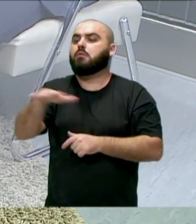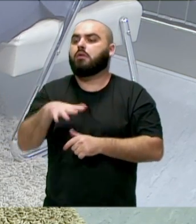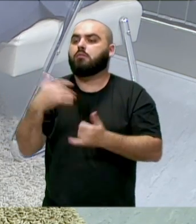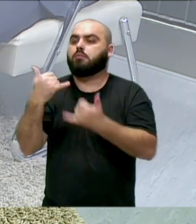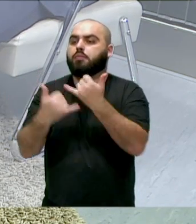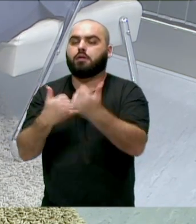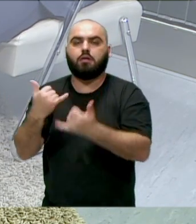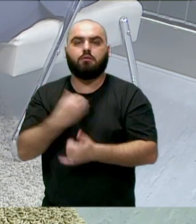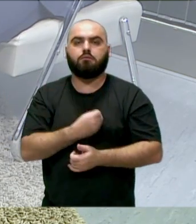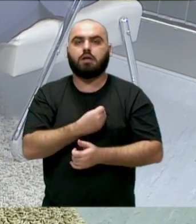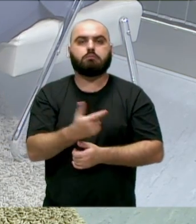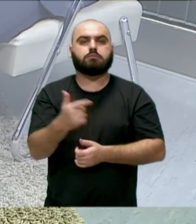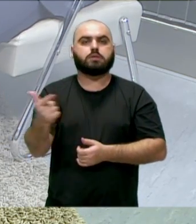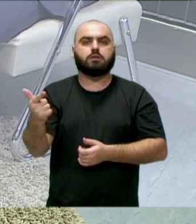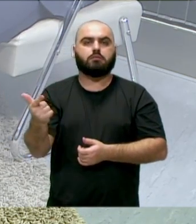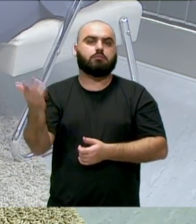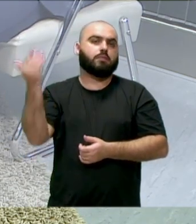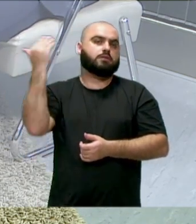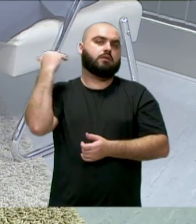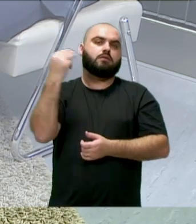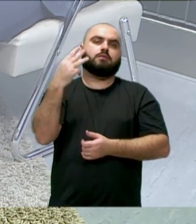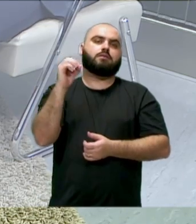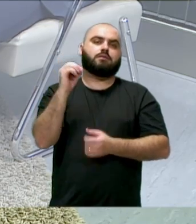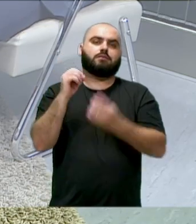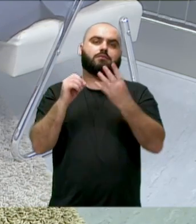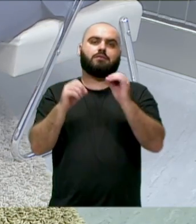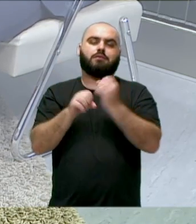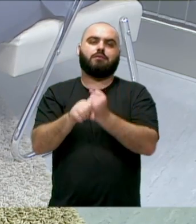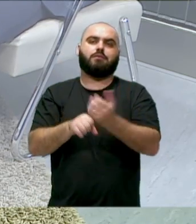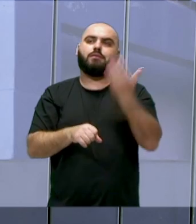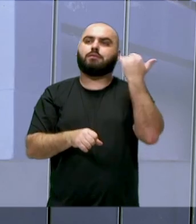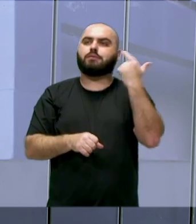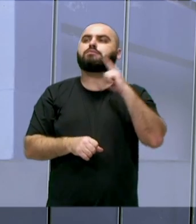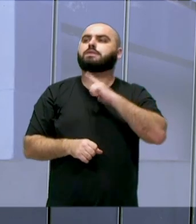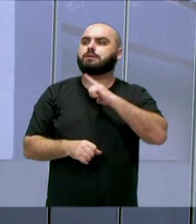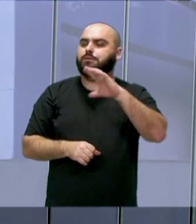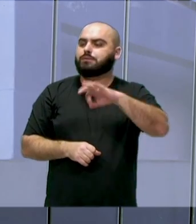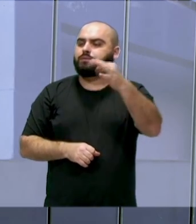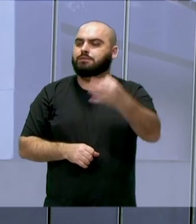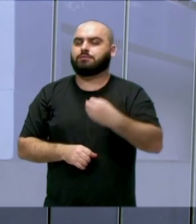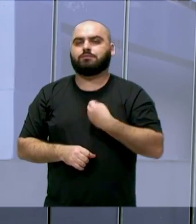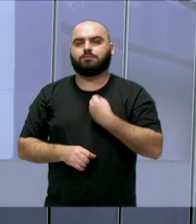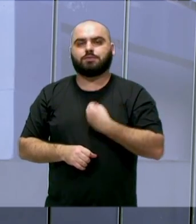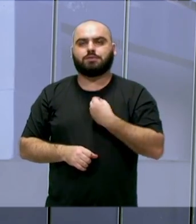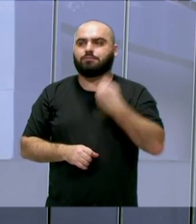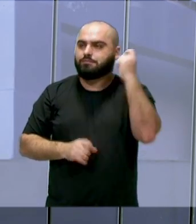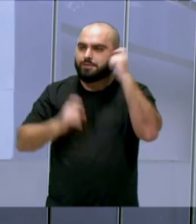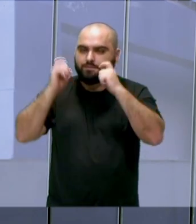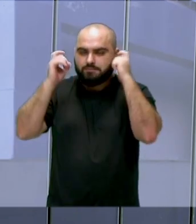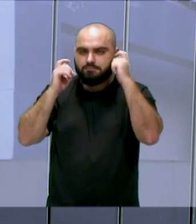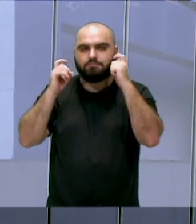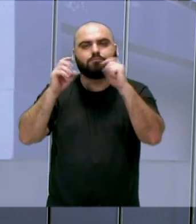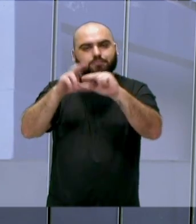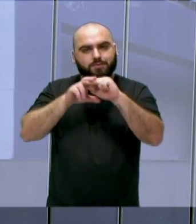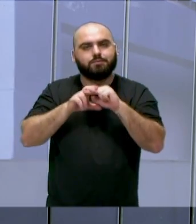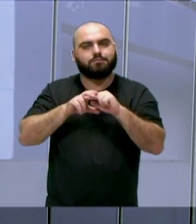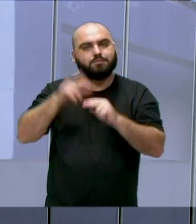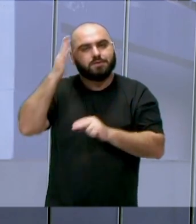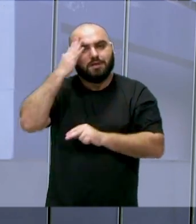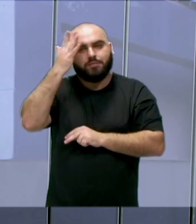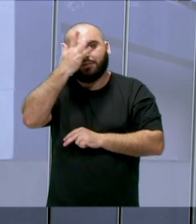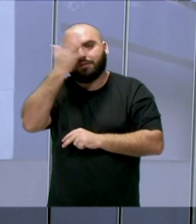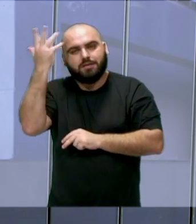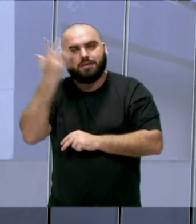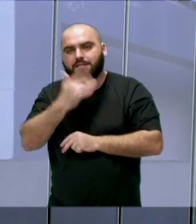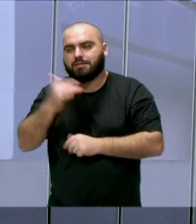vida saudável que nós tínhamos há 30, 40 anos atrás, né? Então isso é uma preocupação. Essa questão do analfabetismo motor vai